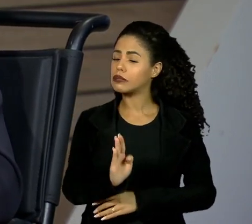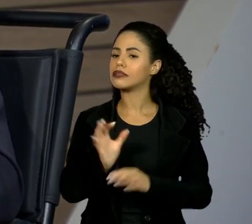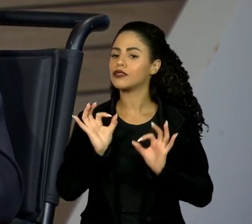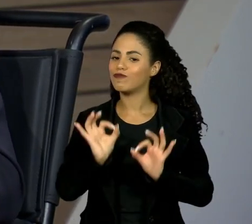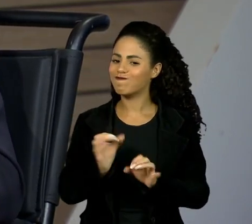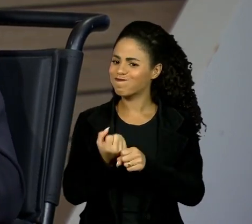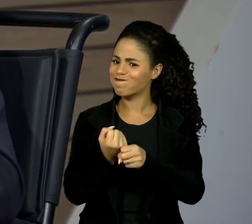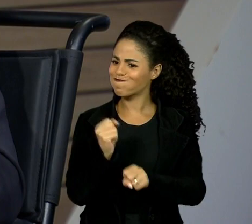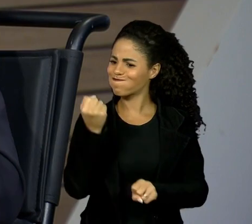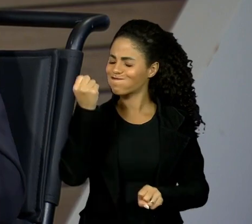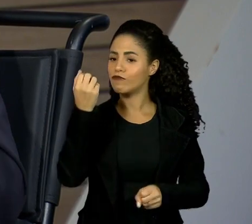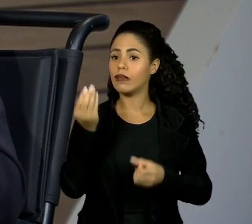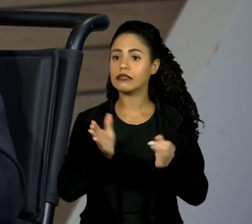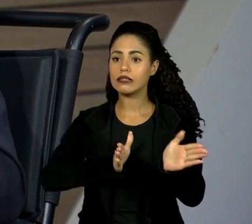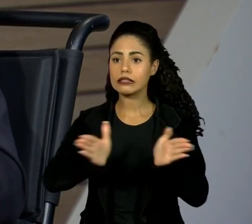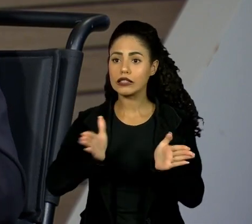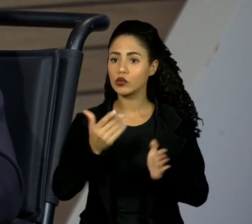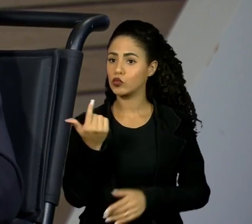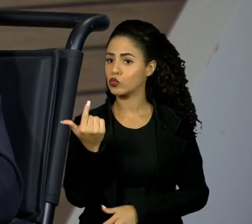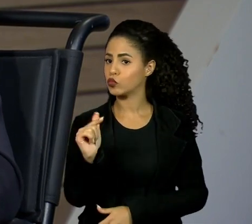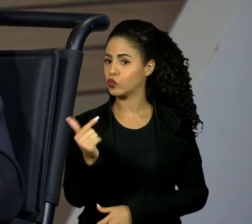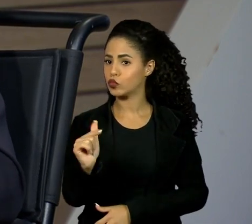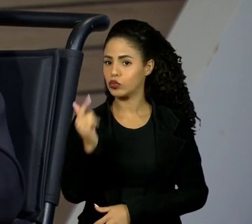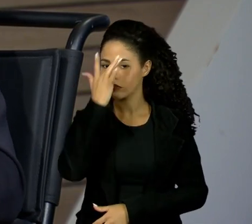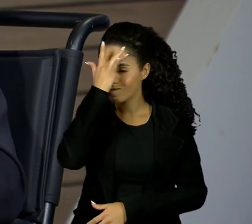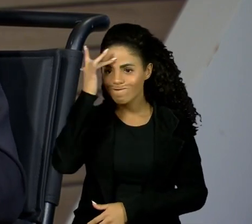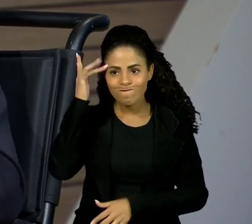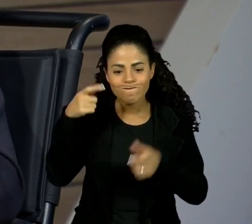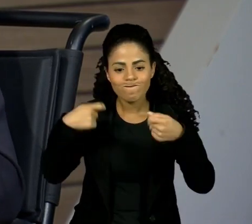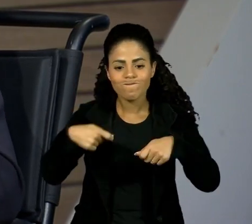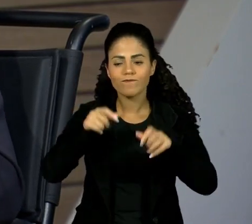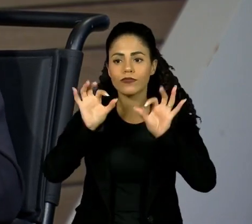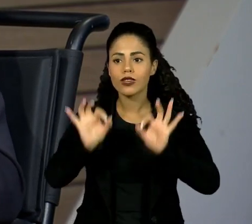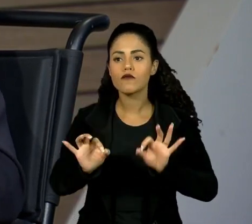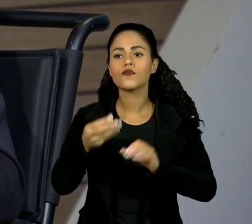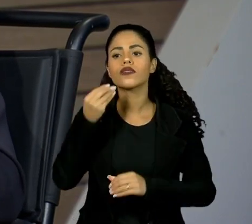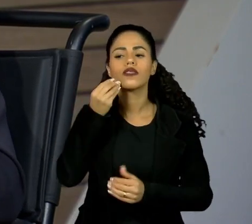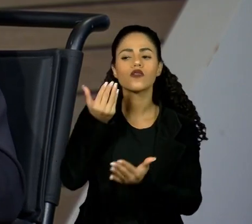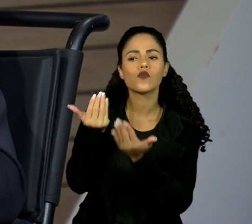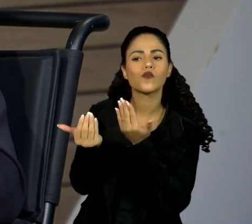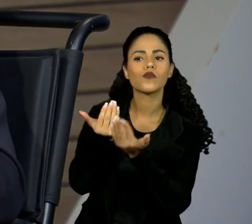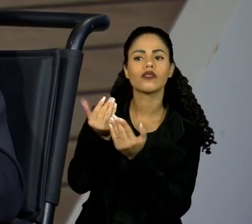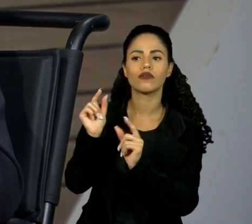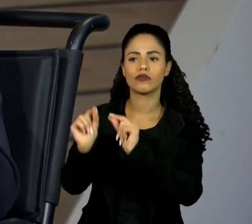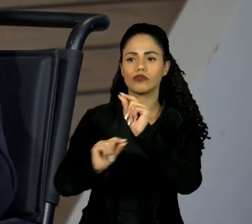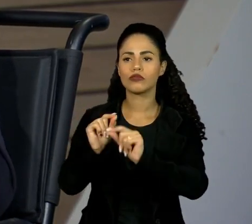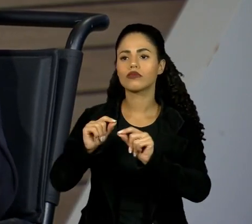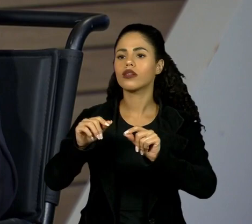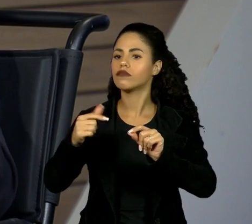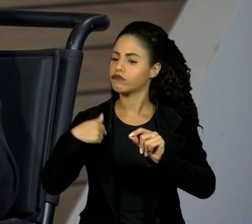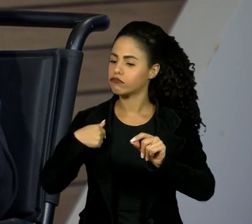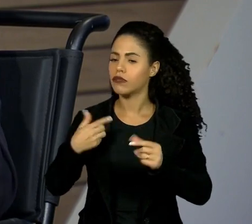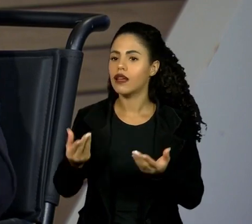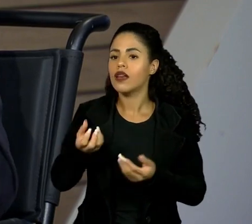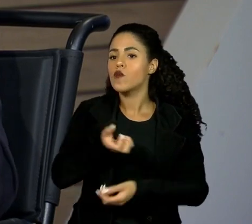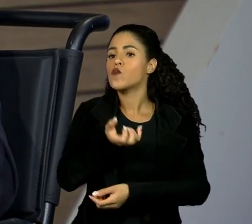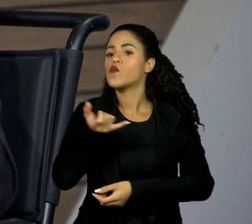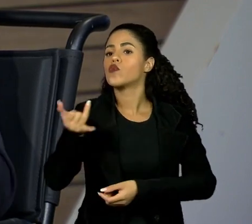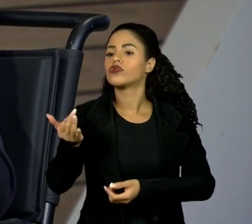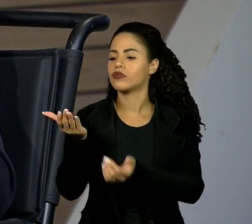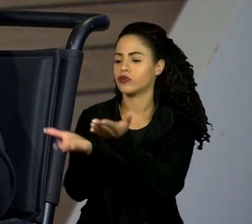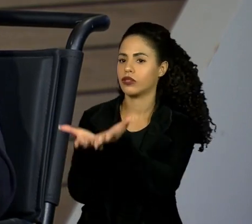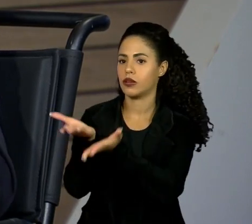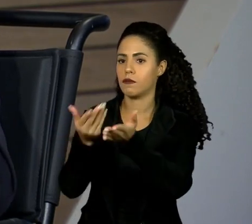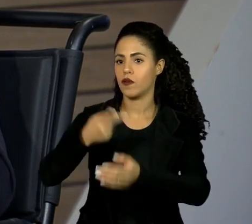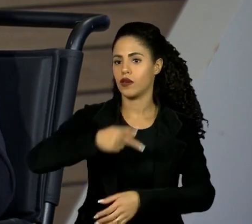não tem esse acesso para todas as pessoas que precisam, até comparativamente, nós fazemos um grande número de tratamentos